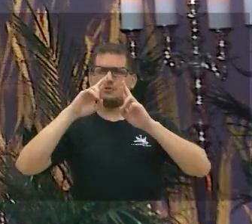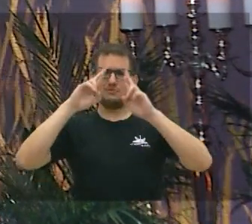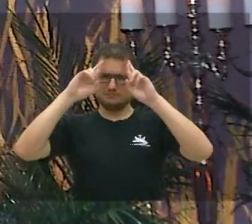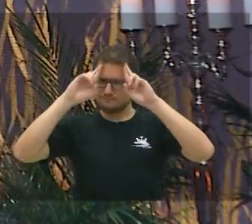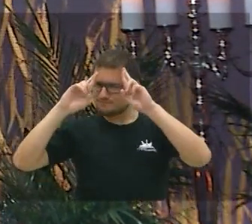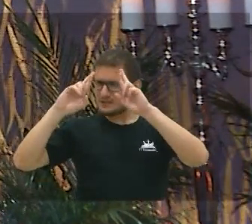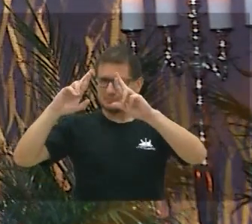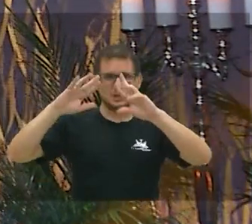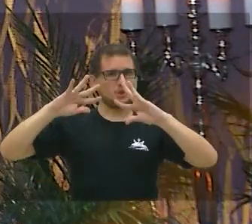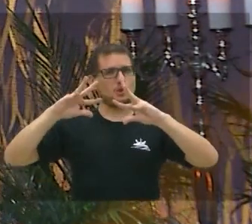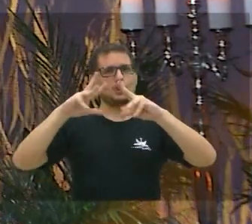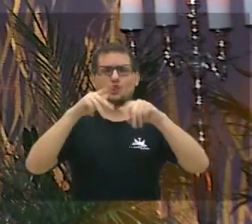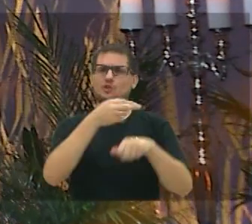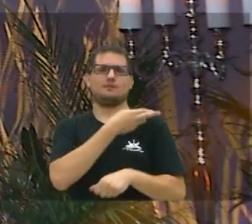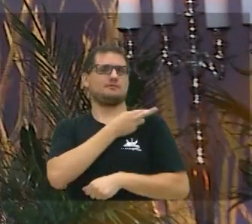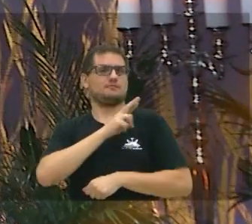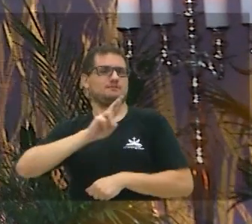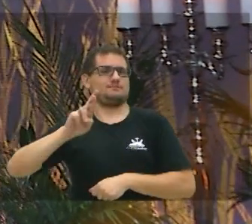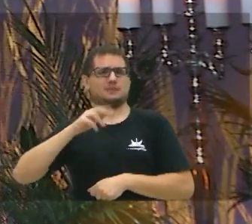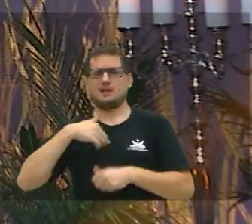religiões, respeito.